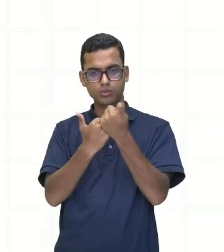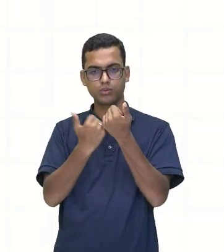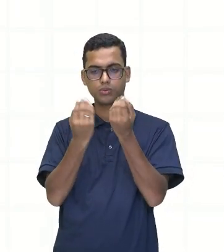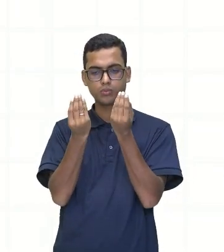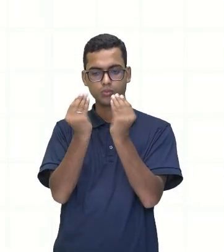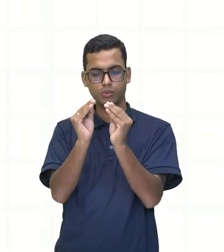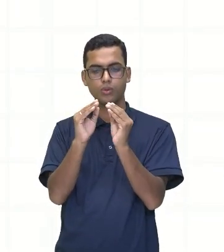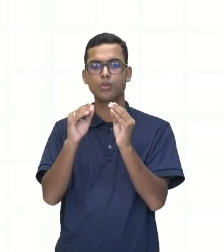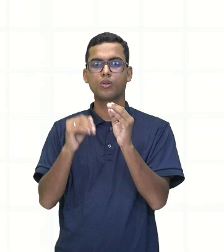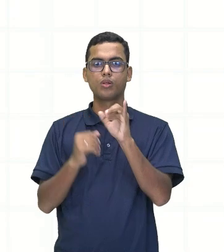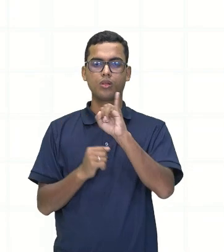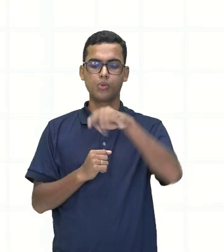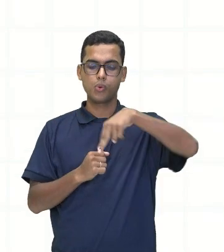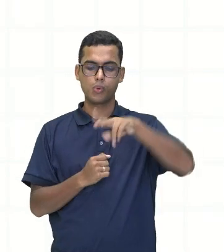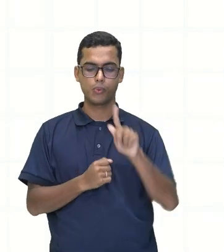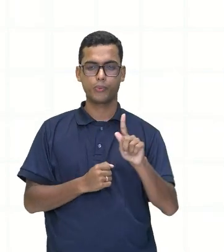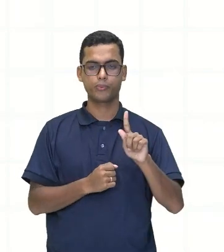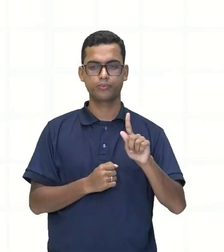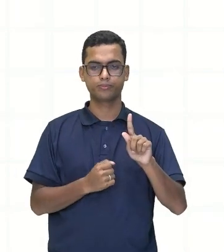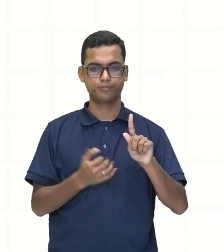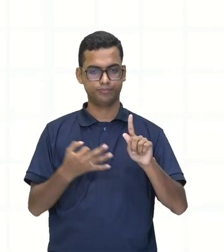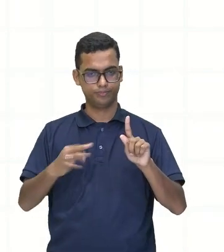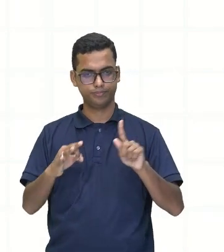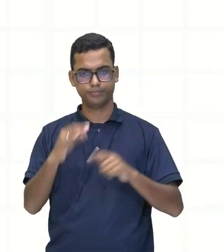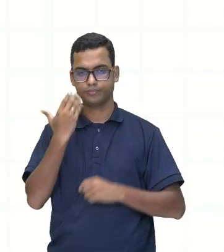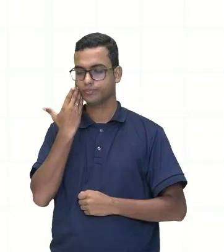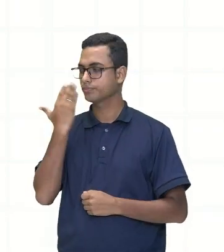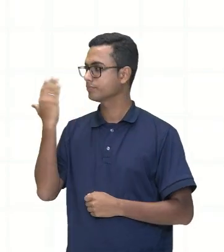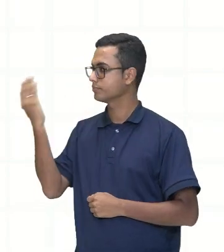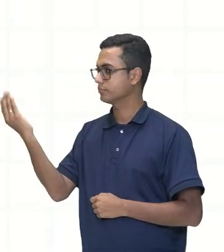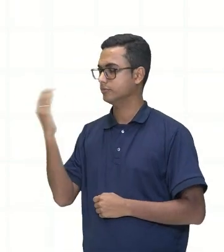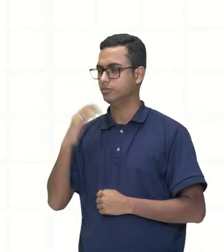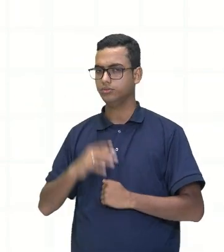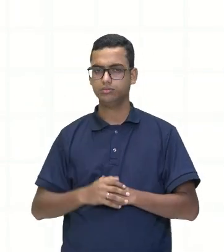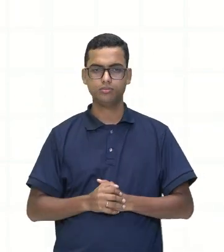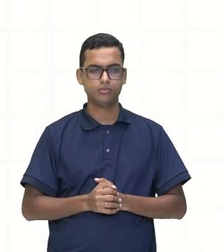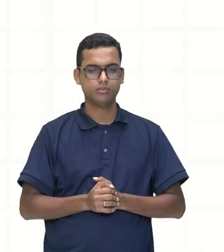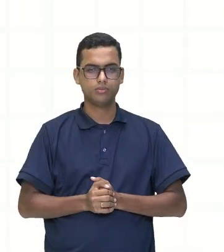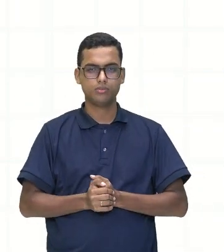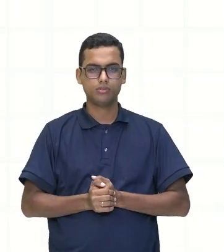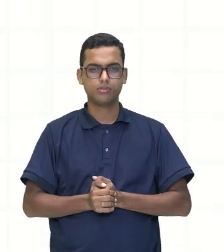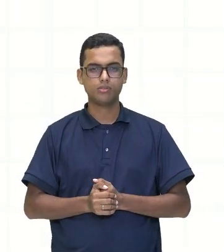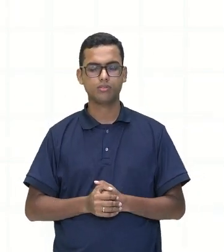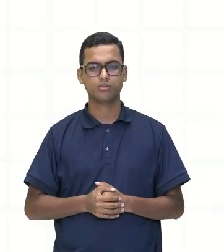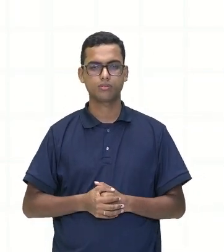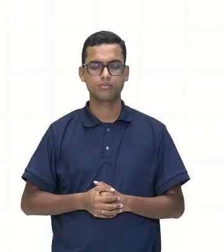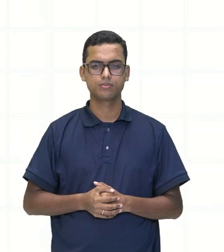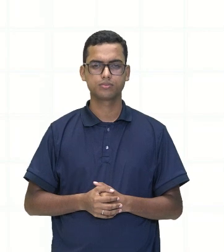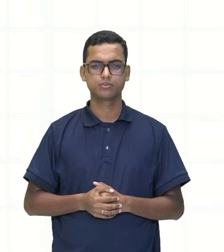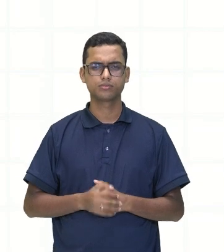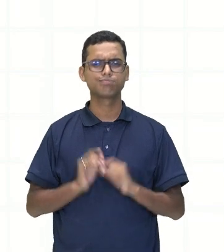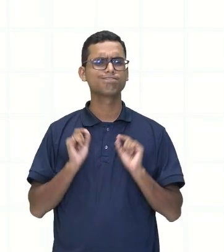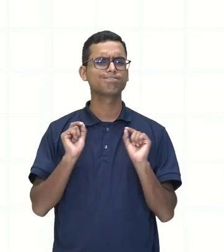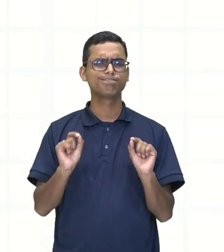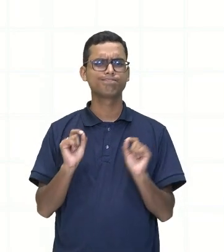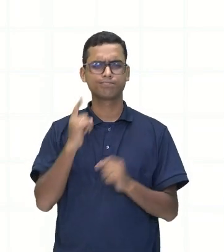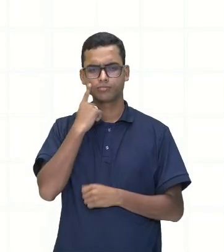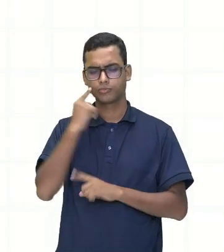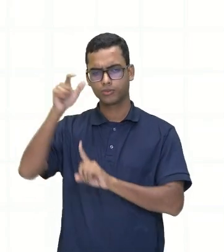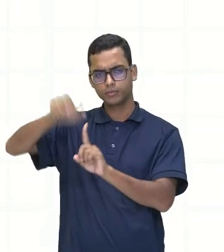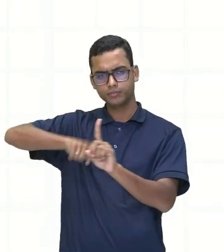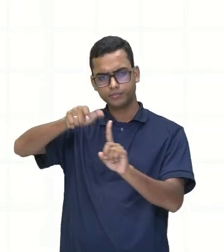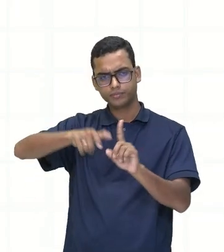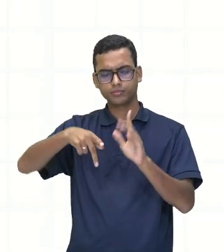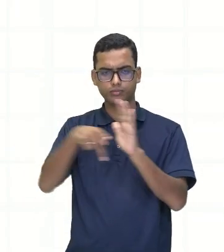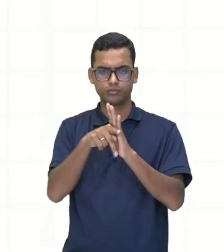é? Então tá aí, ó, having. Eles estavam having lunch. Quem são eles? O sujeito